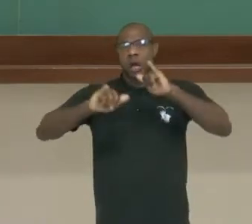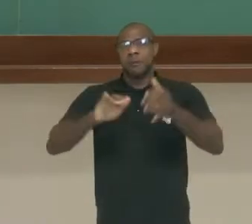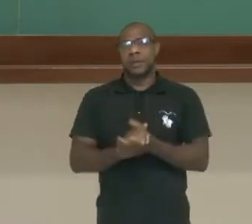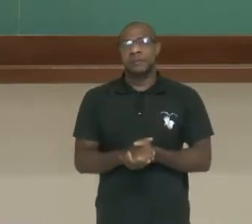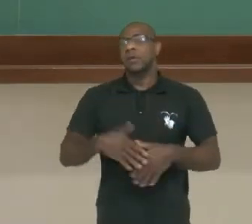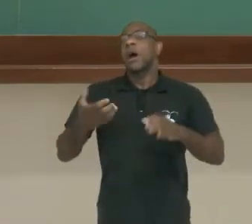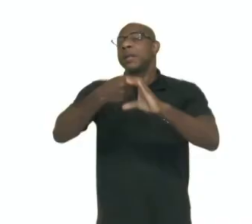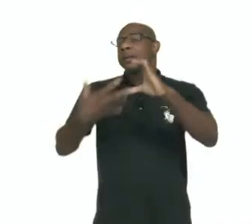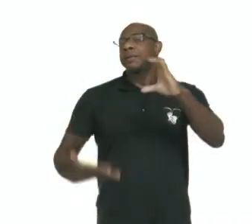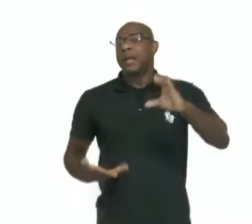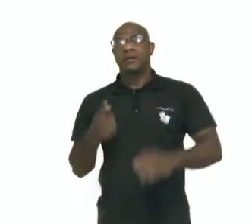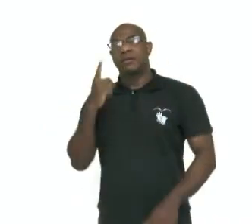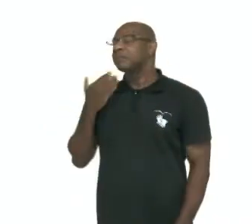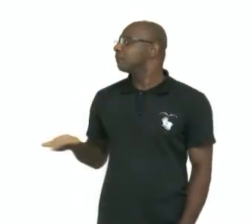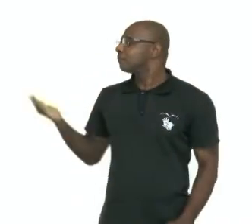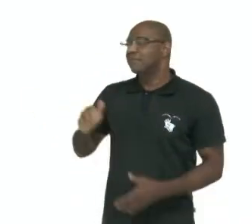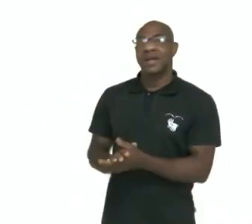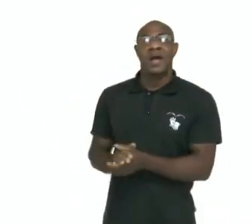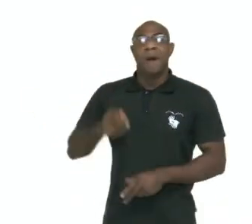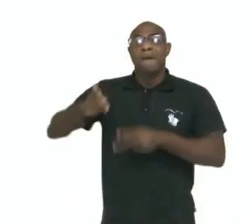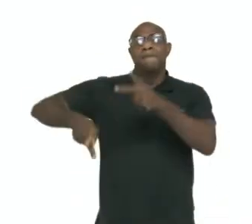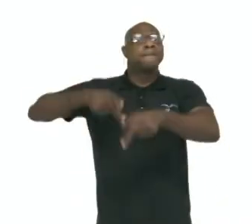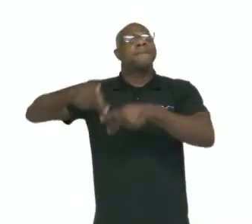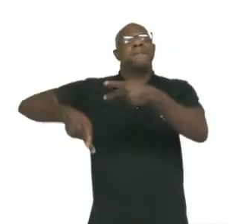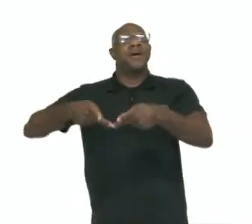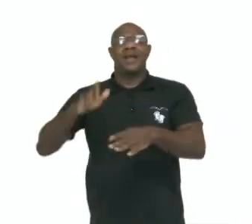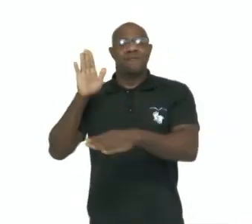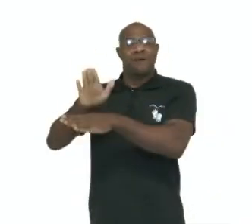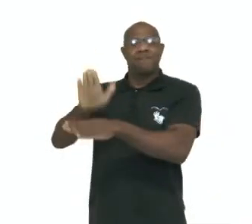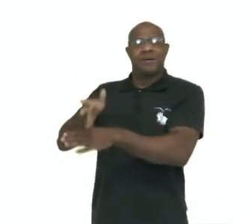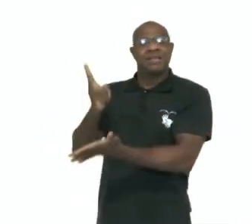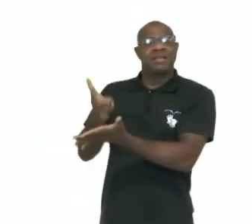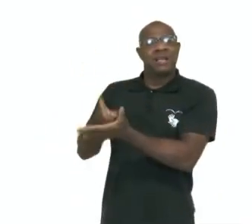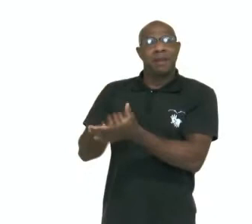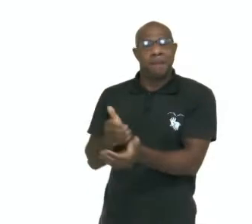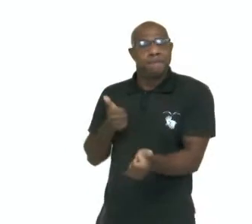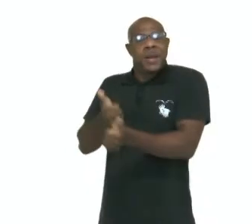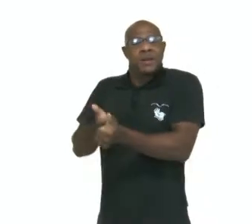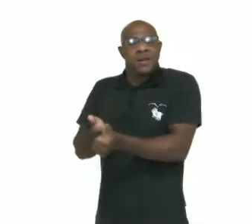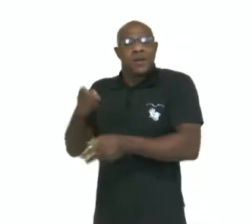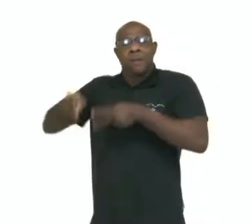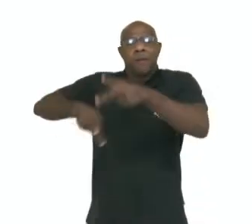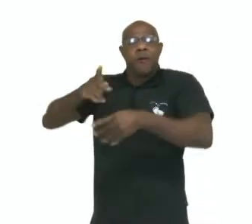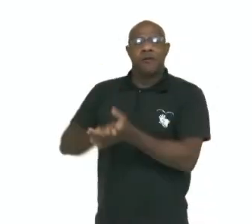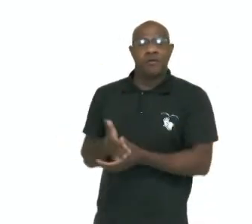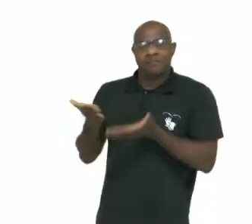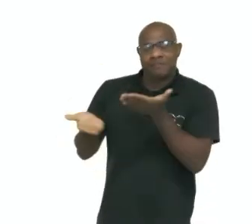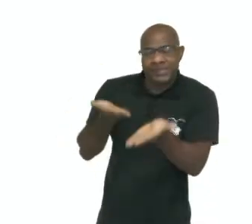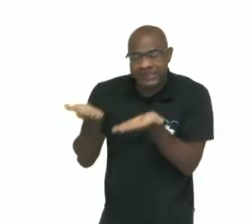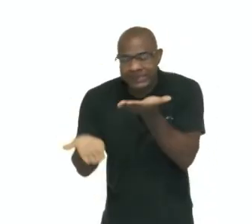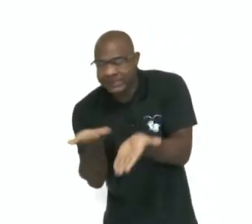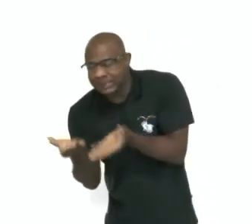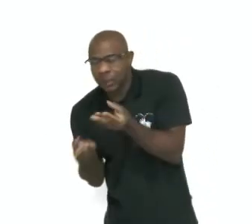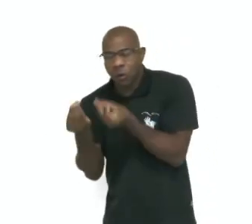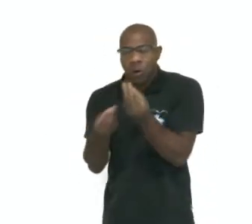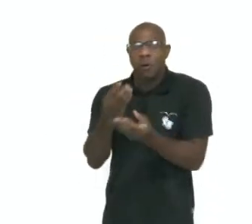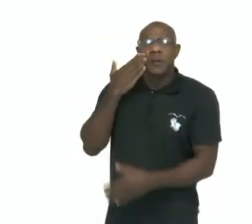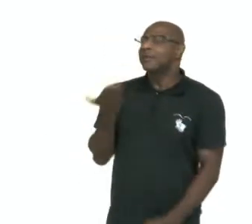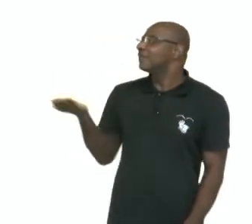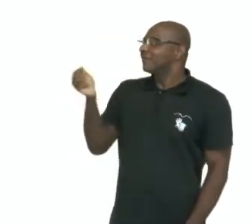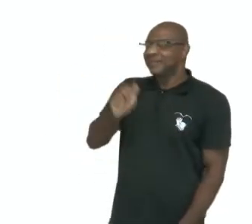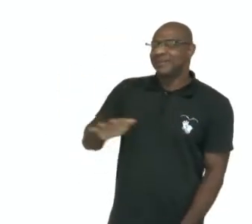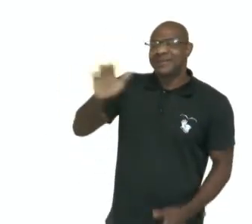principais características? O populismo de Getúlio Vargas, essa proximidade com a população, como mostra essa